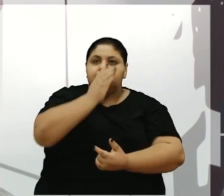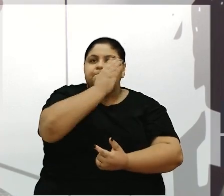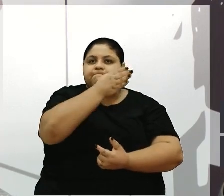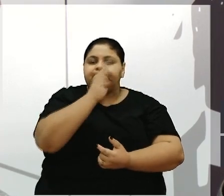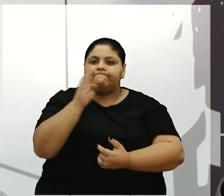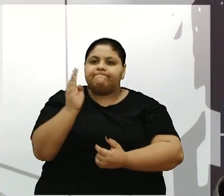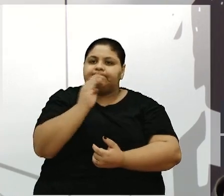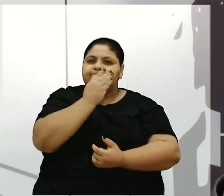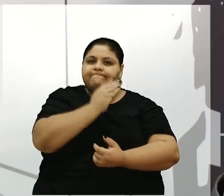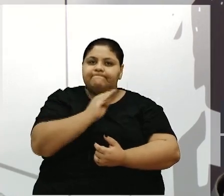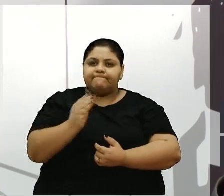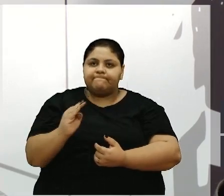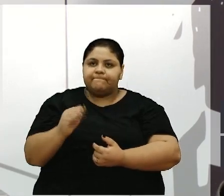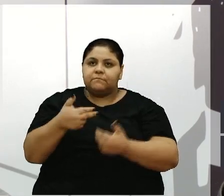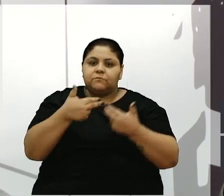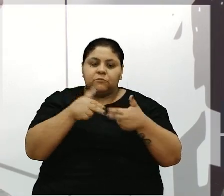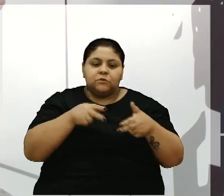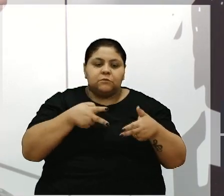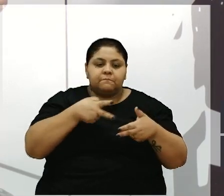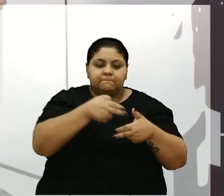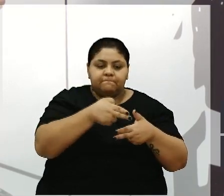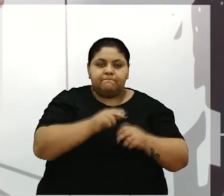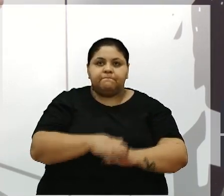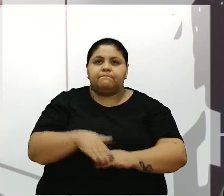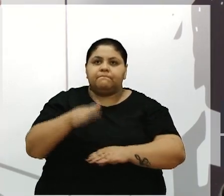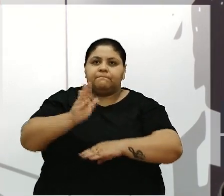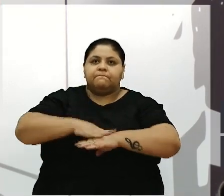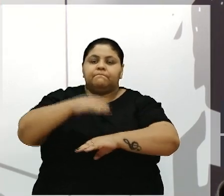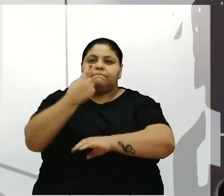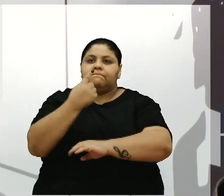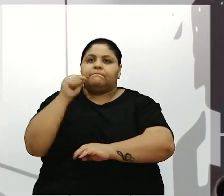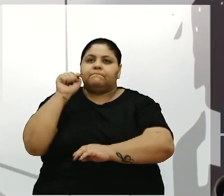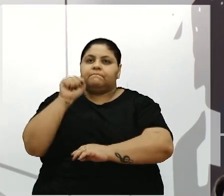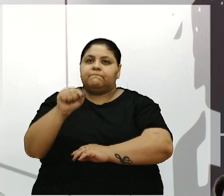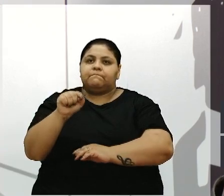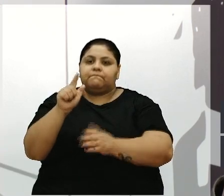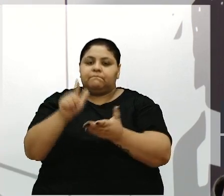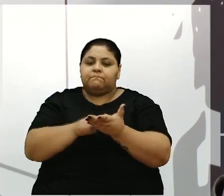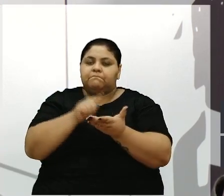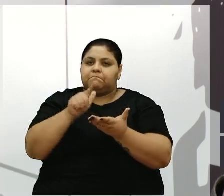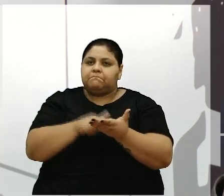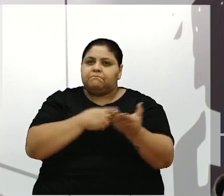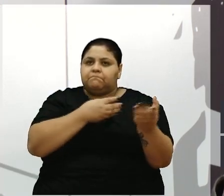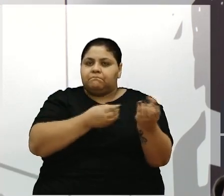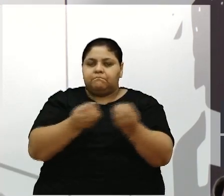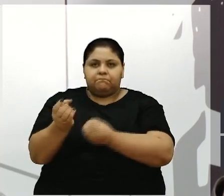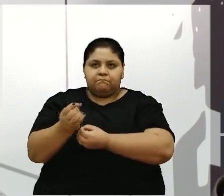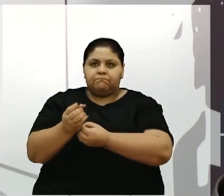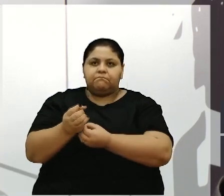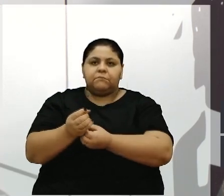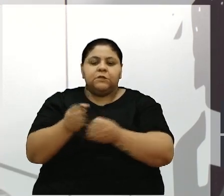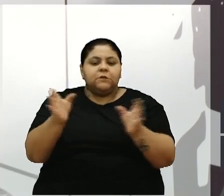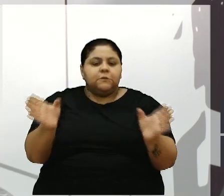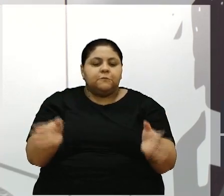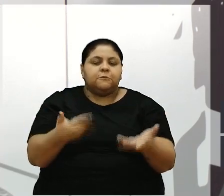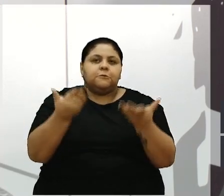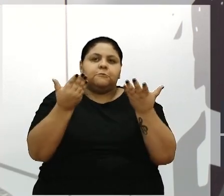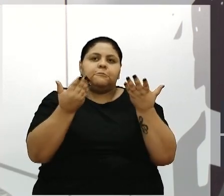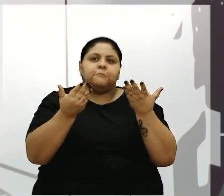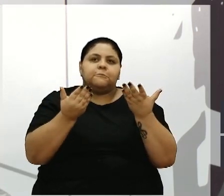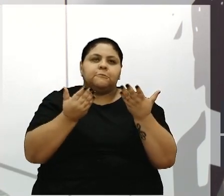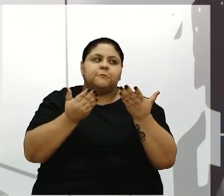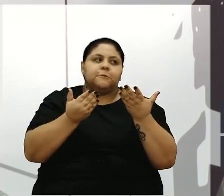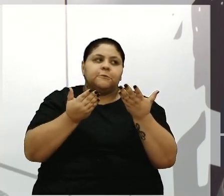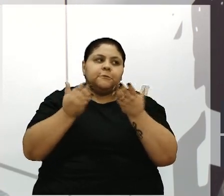foi inaugurada. Mais de mil livros, um acervo muito grande. E isso estimula a